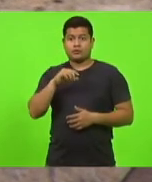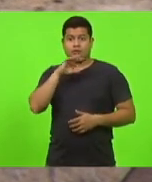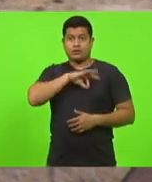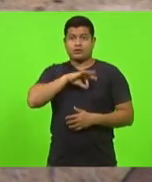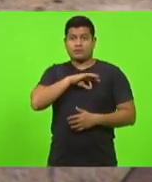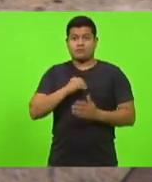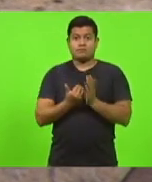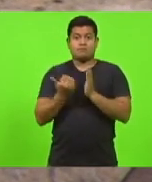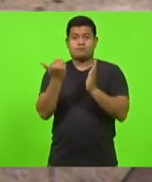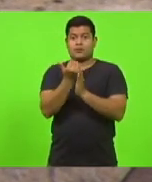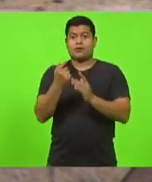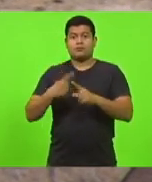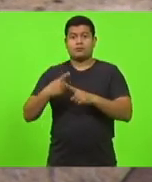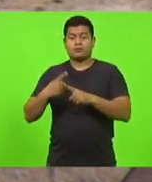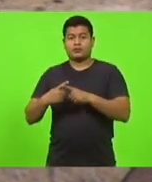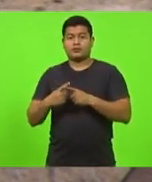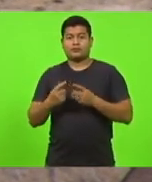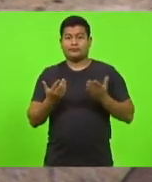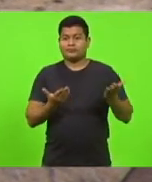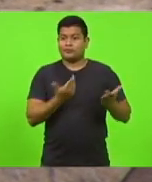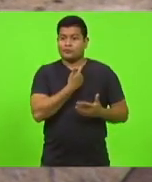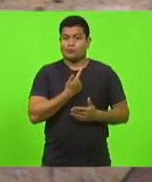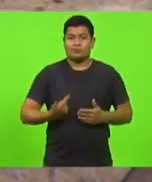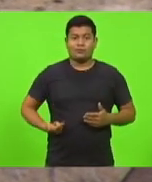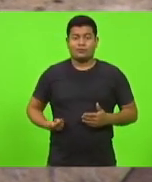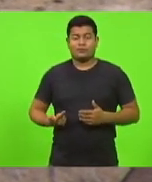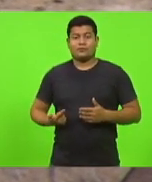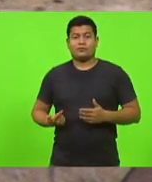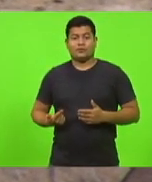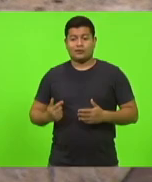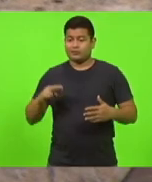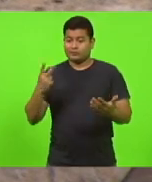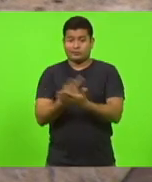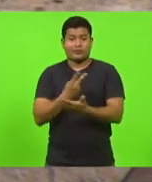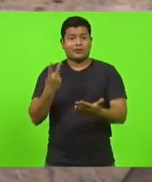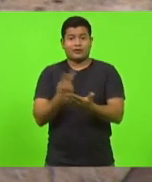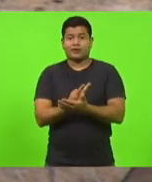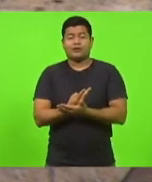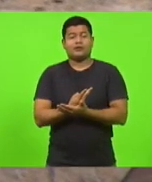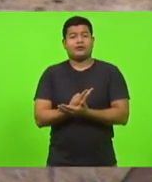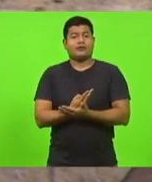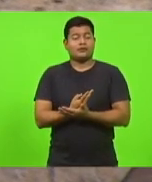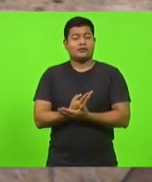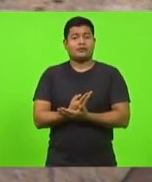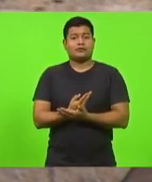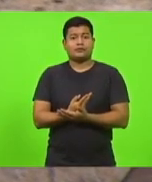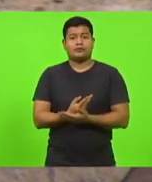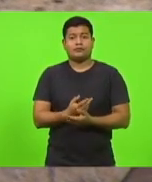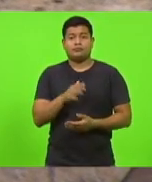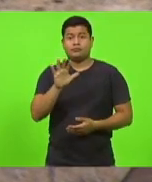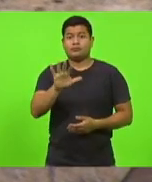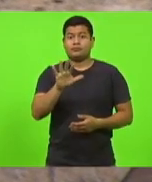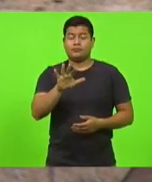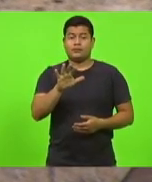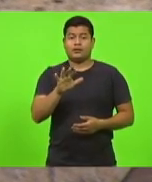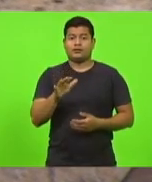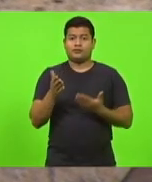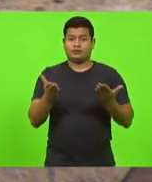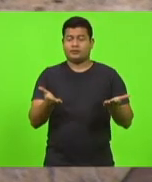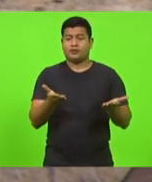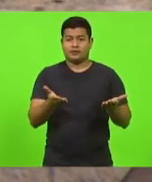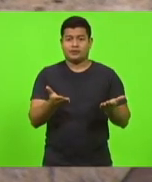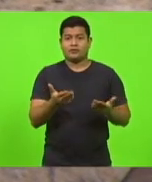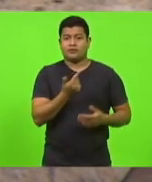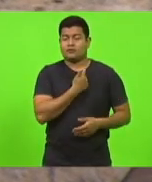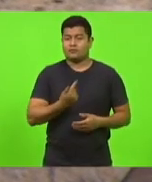efetivo que está tantuando. Erro que o governo cometeu, e nós falamos isso. Só que o governo não quis abrir mão do piso de 5 mil